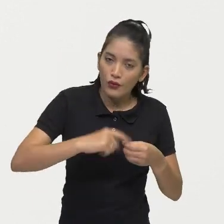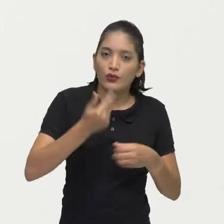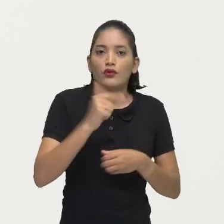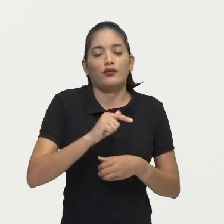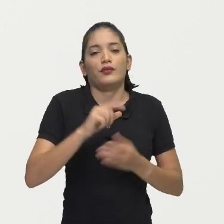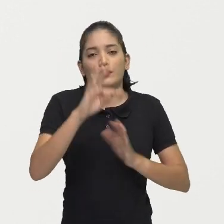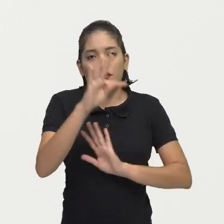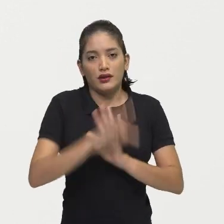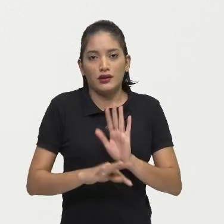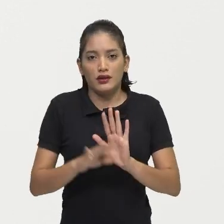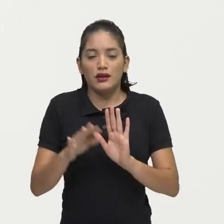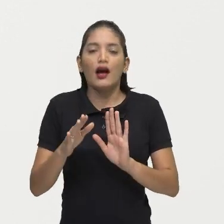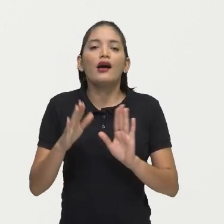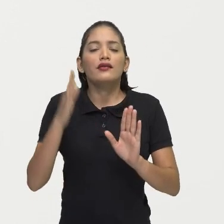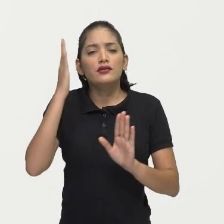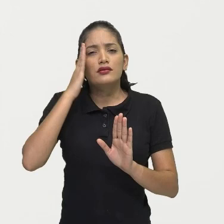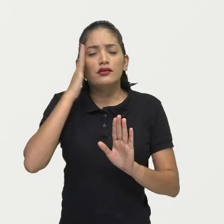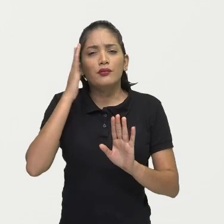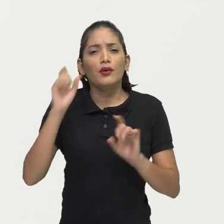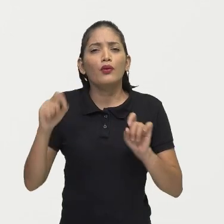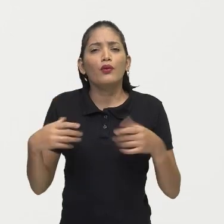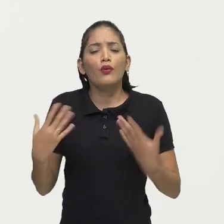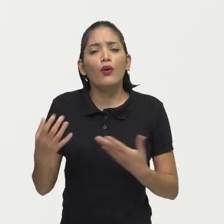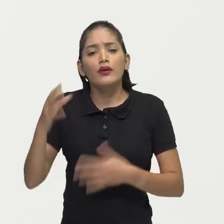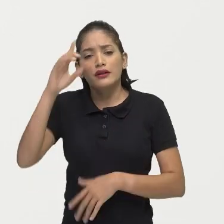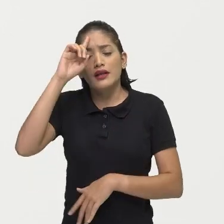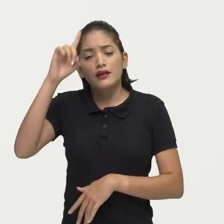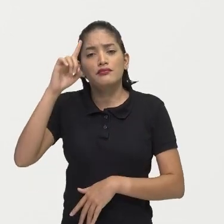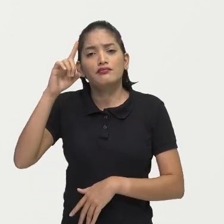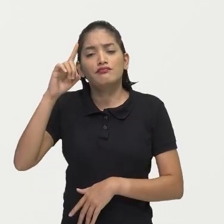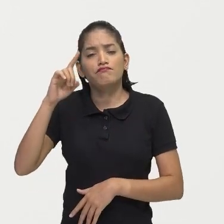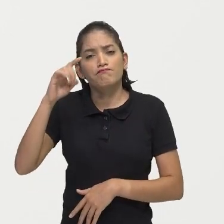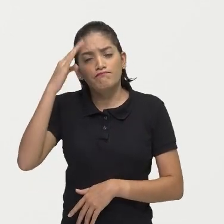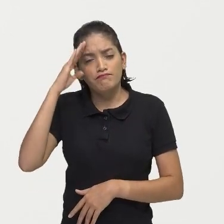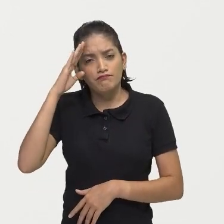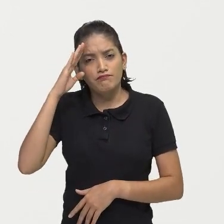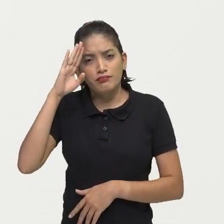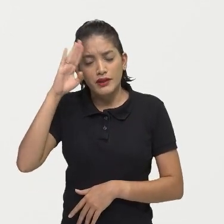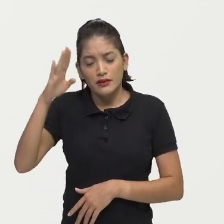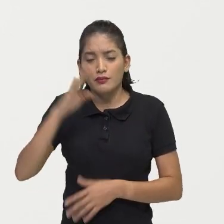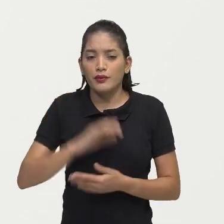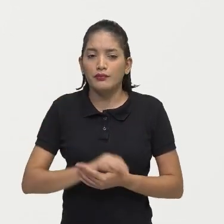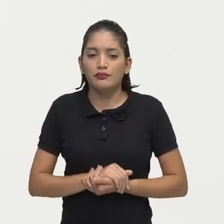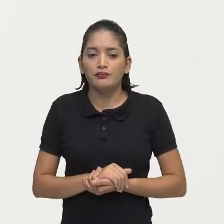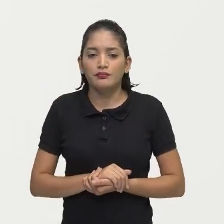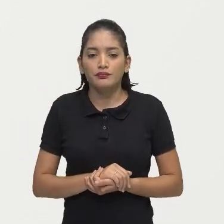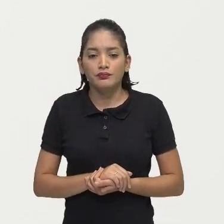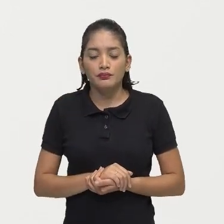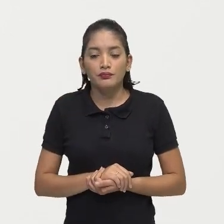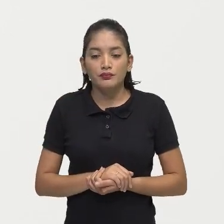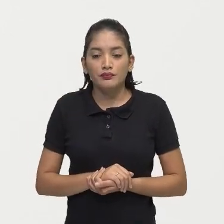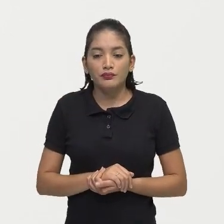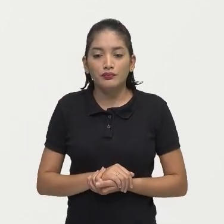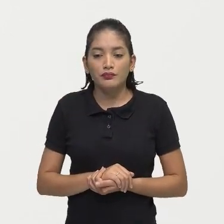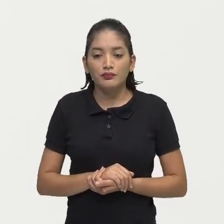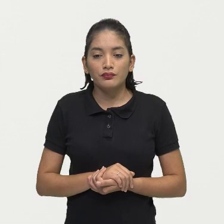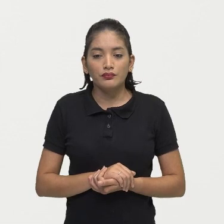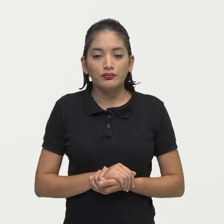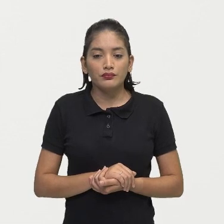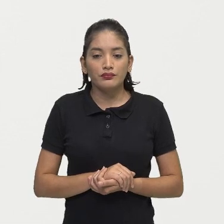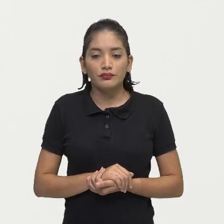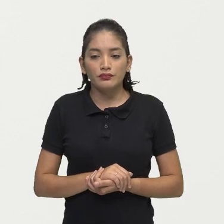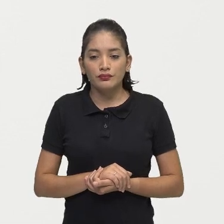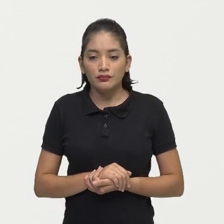E aí eu vou identificar a ideia principal, tá bom? Então eu tenho aqui uma palavra,